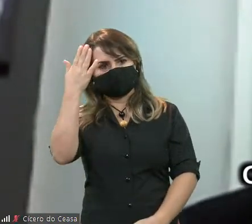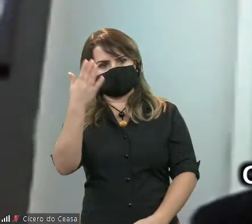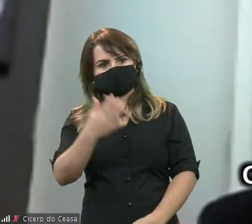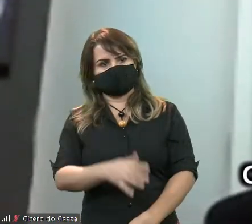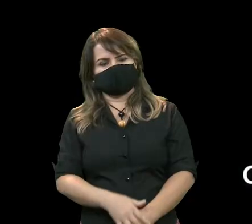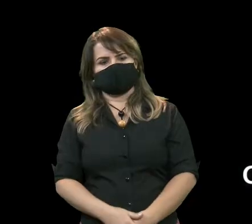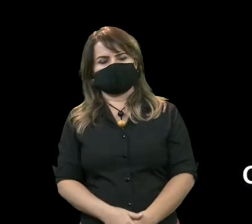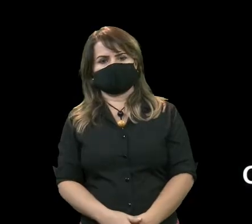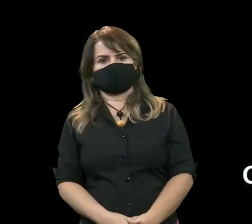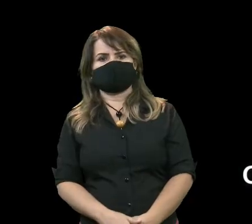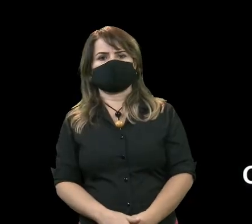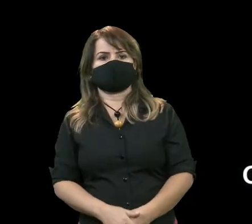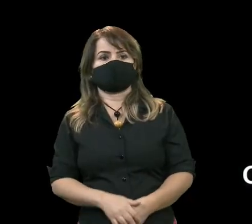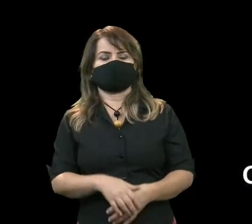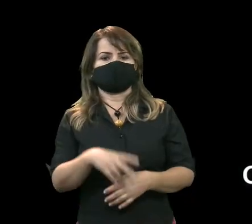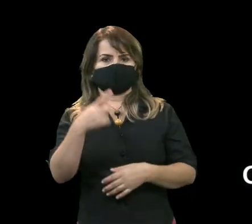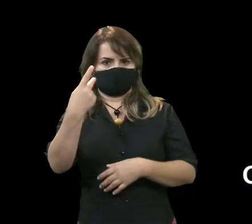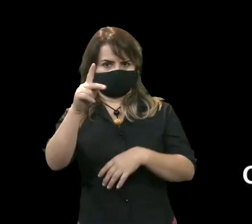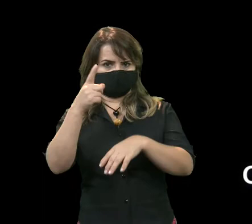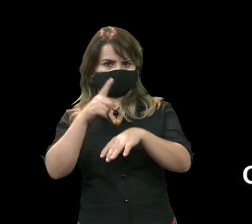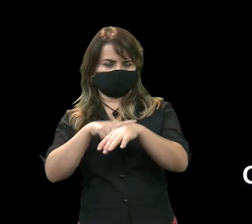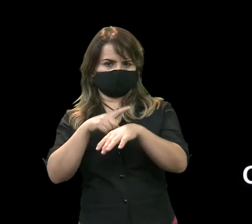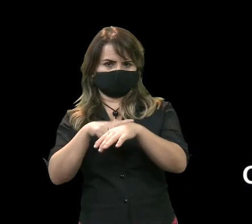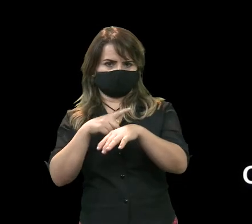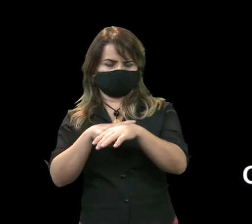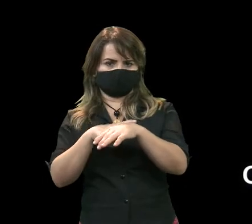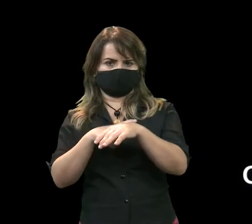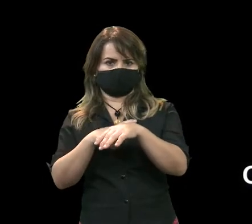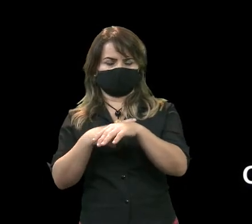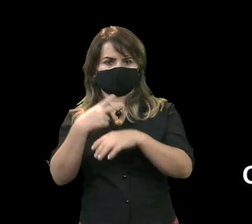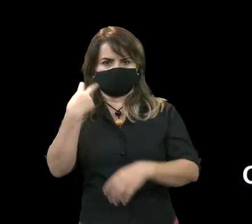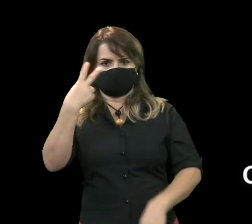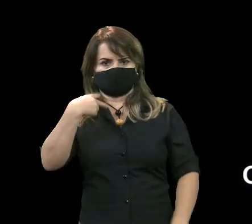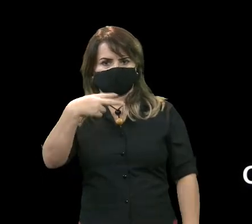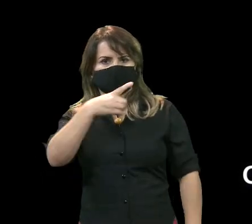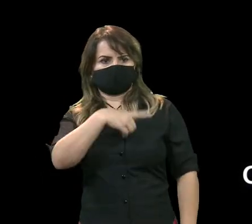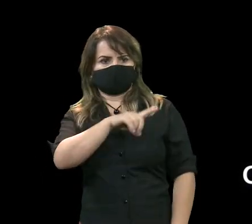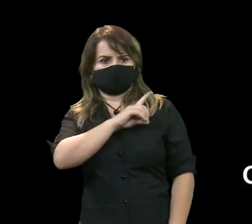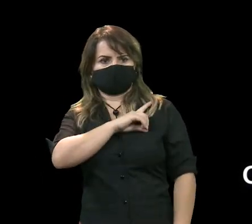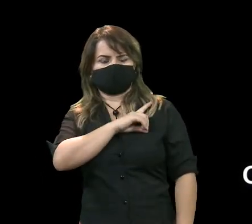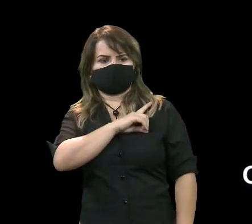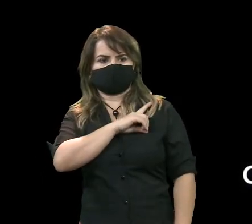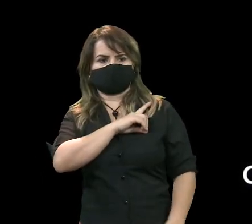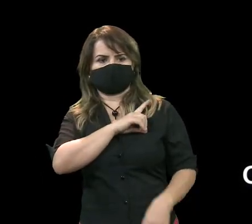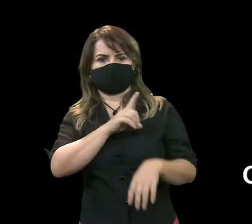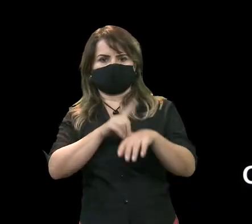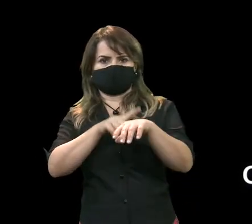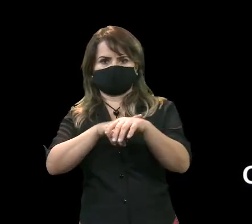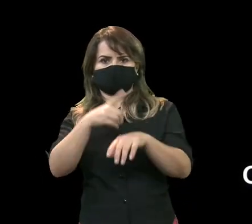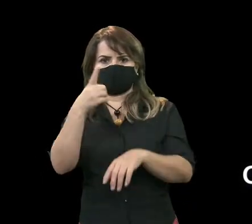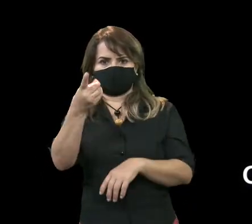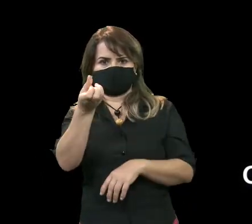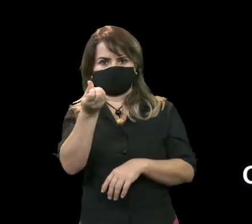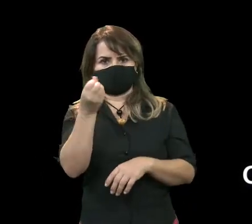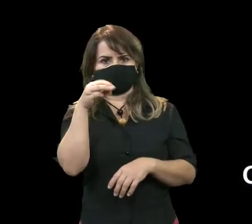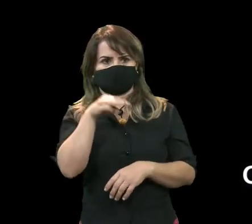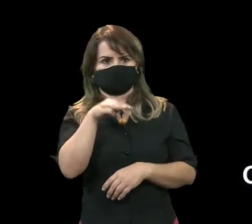A reserva de tempo, vereador Damasceno, que dispõe de 16 minutos.